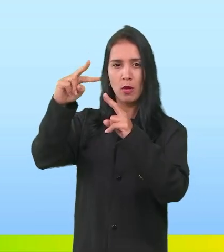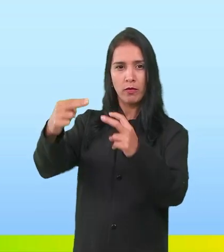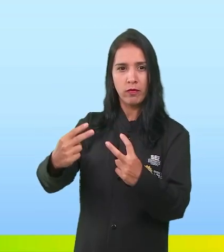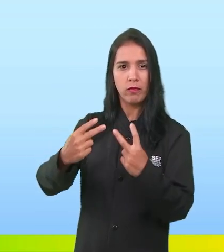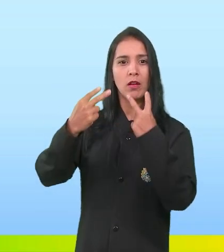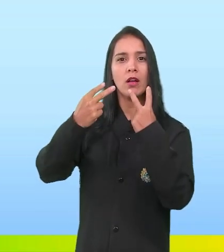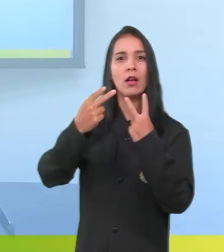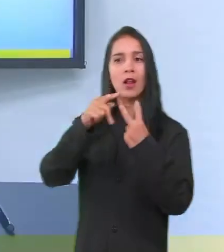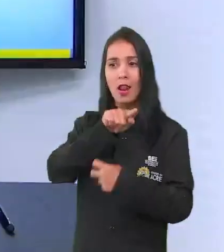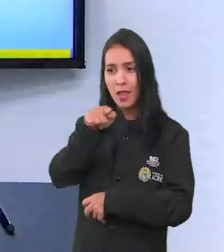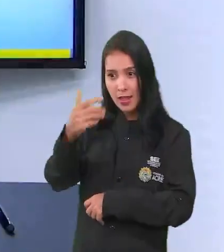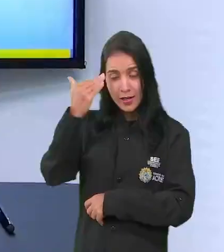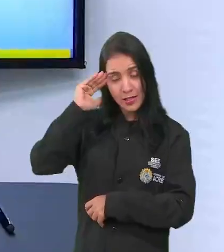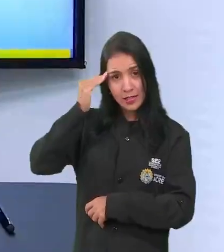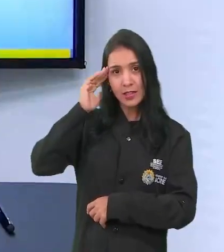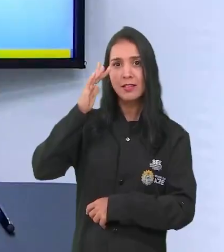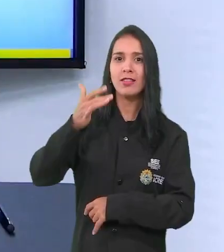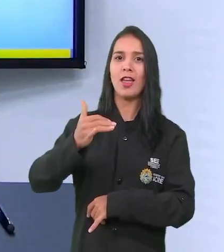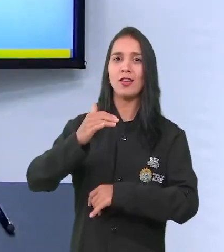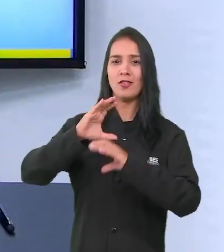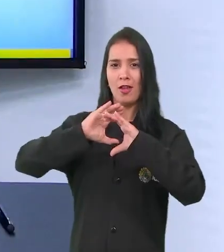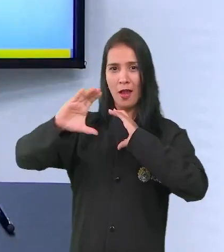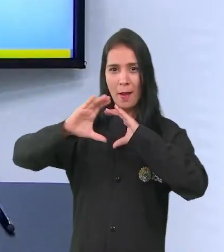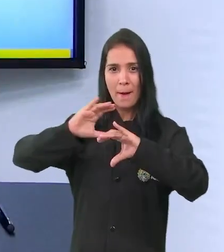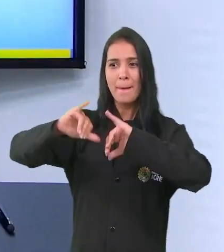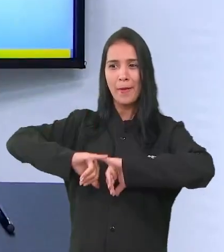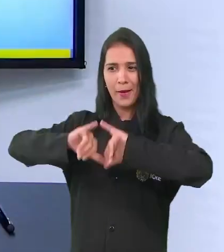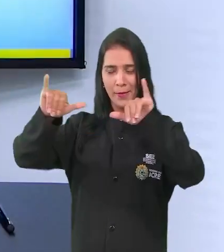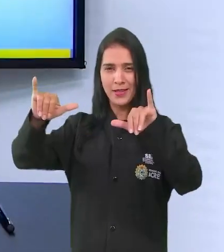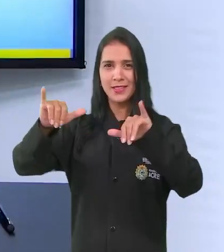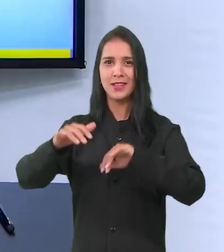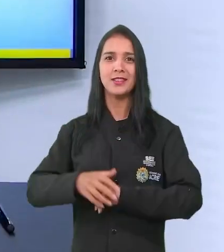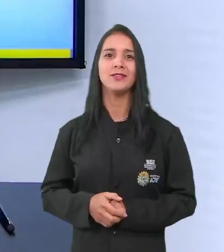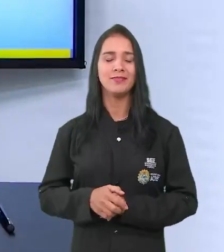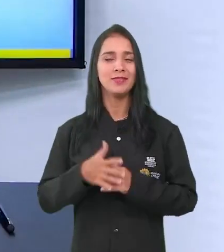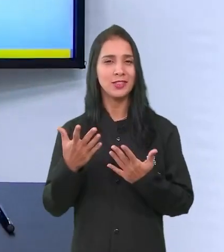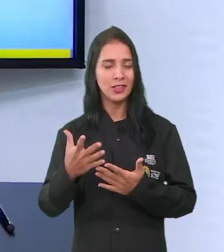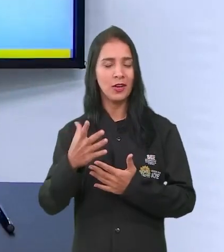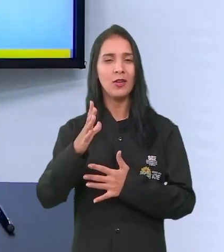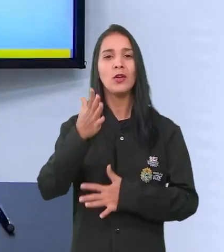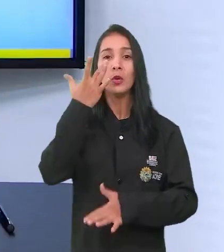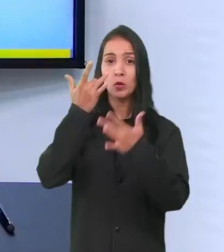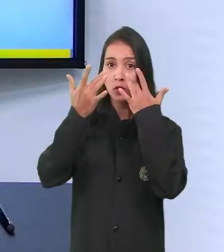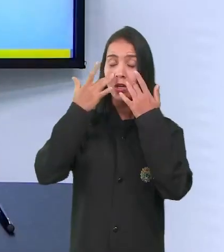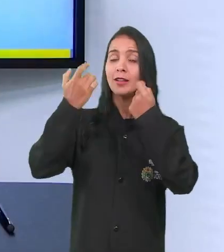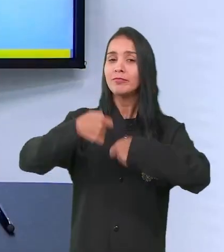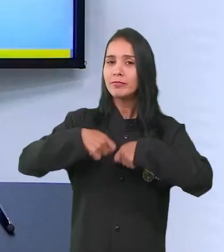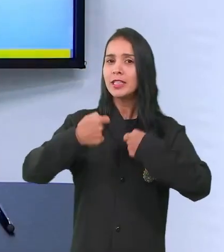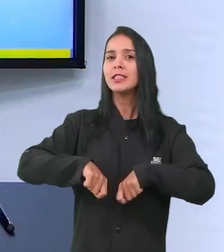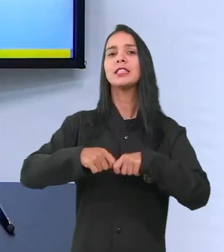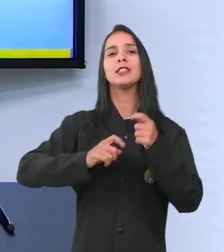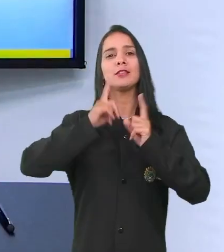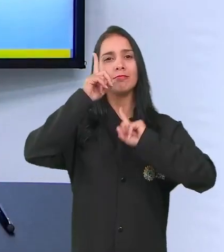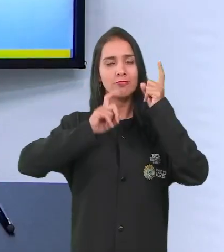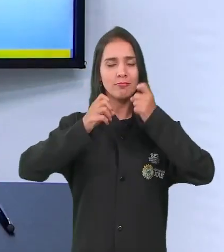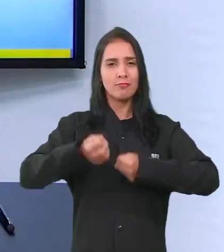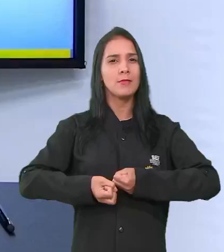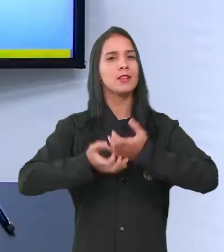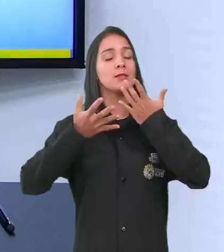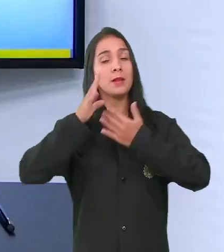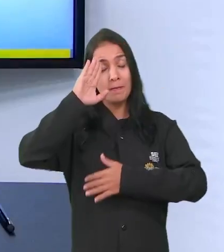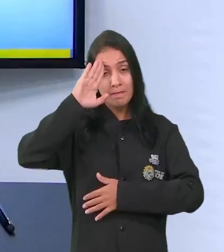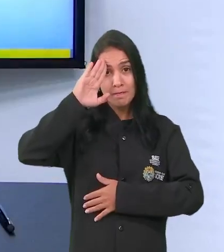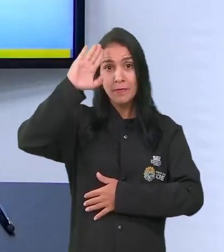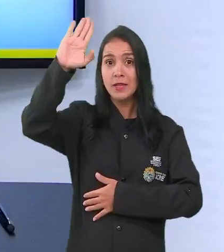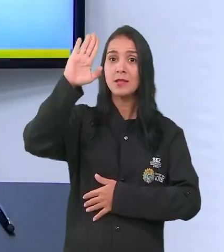também é uma ferramenta de expressão corporal, que precisa da expressão corporal. Principalmente quando a gente está falando